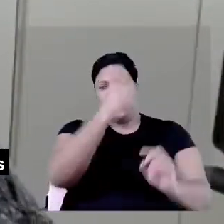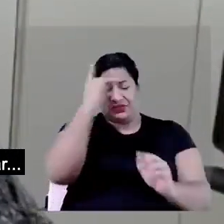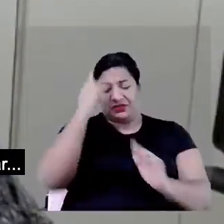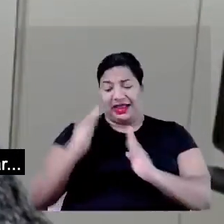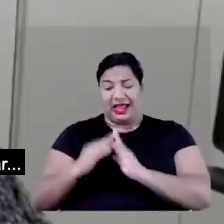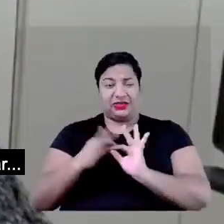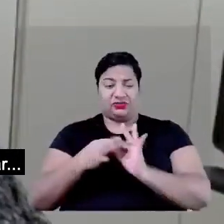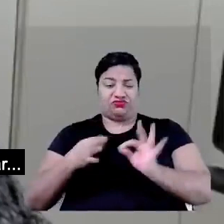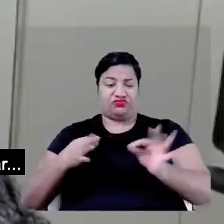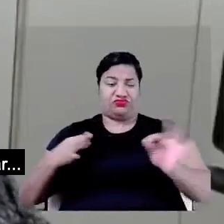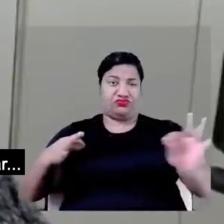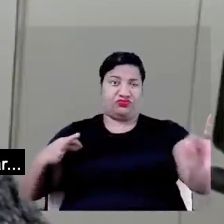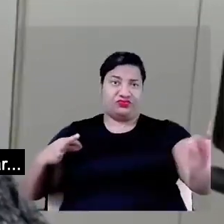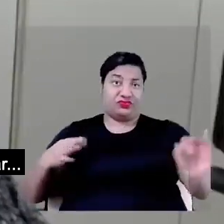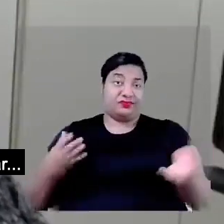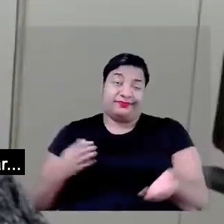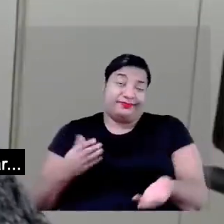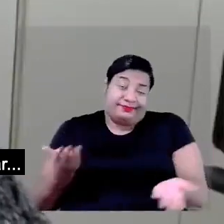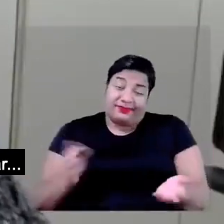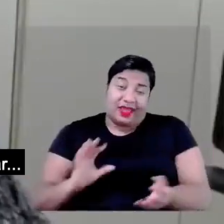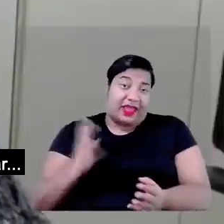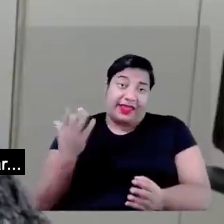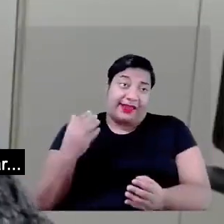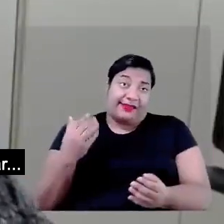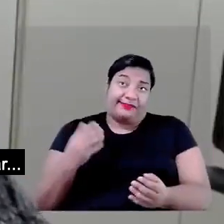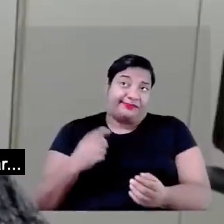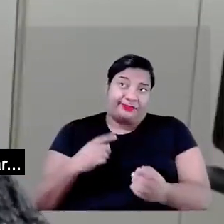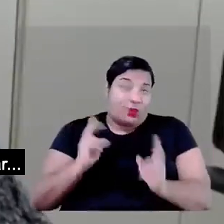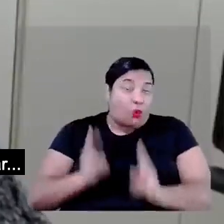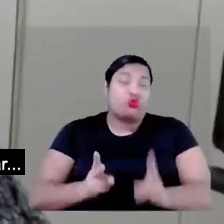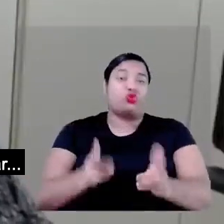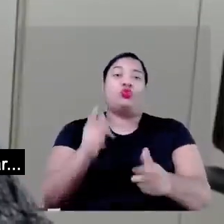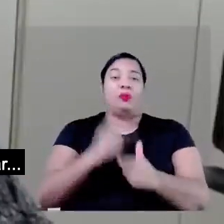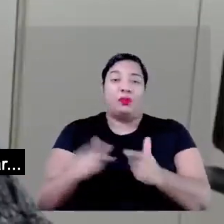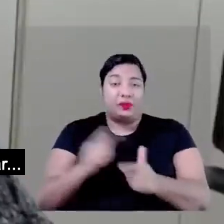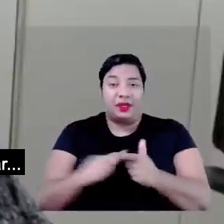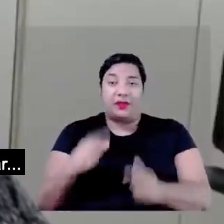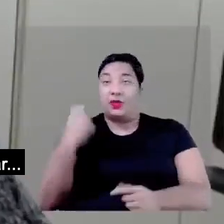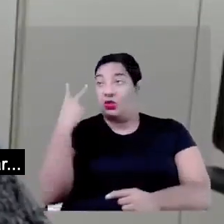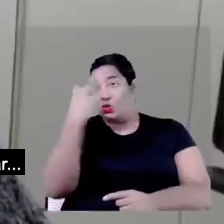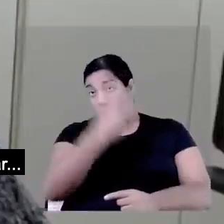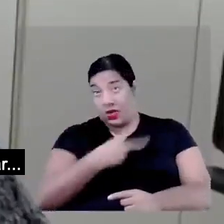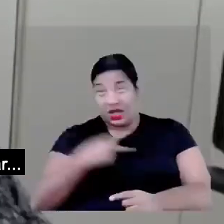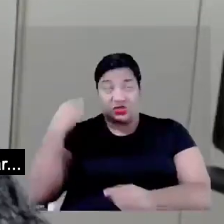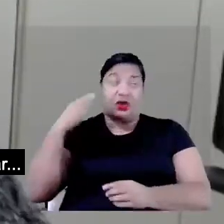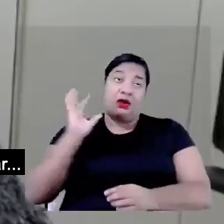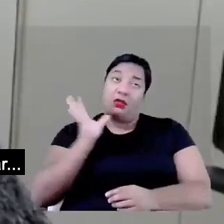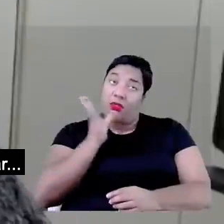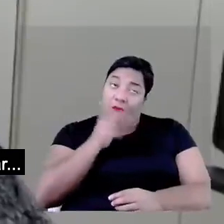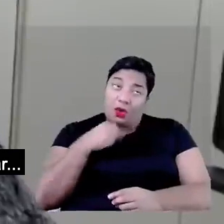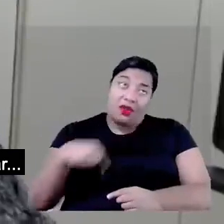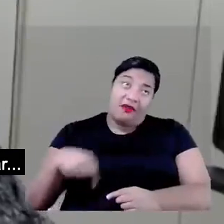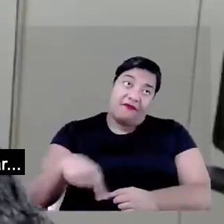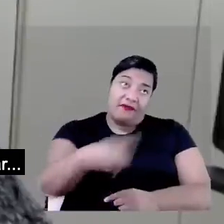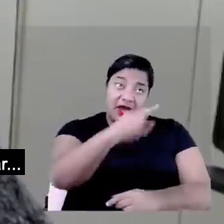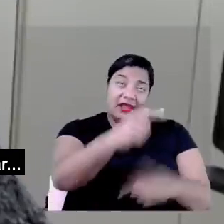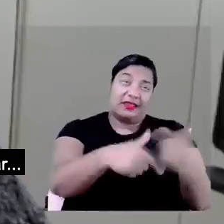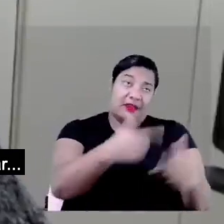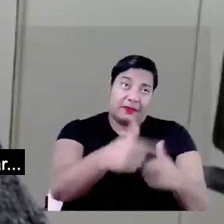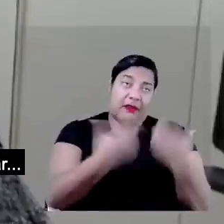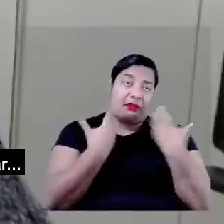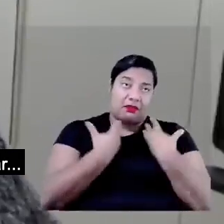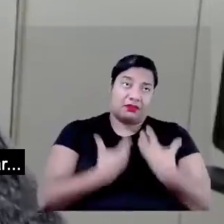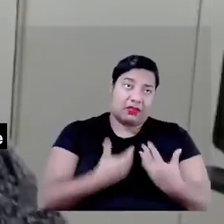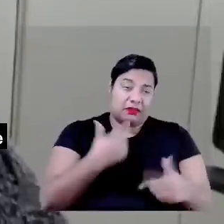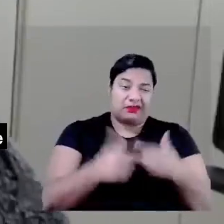periferias e entrando nesse círculo vicioso das 2 horas para ir para o trabalho, já chega cansado, não produz, mais